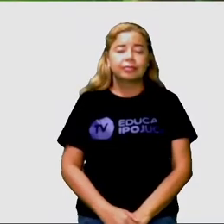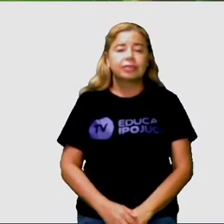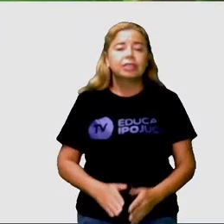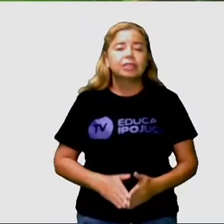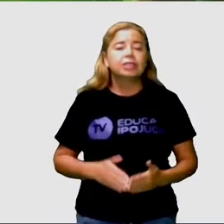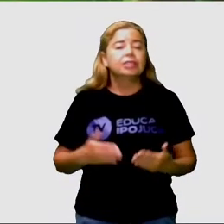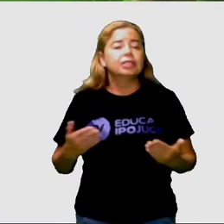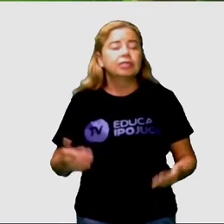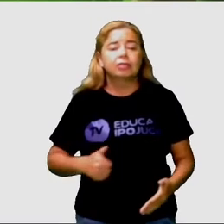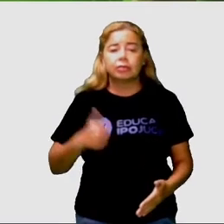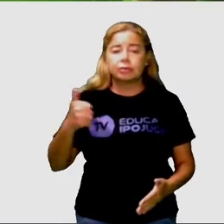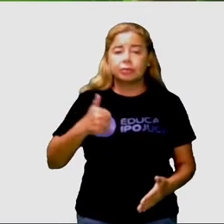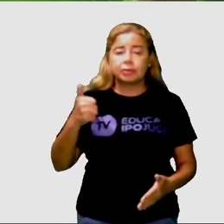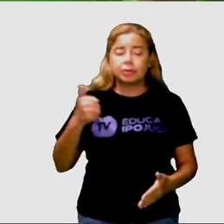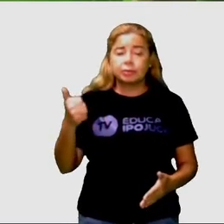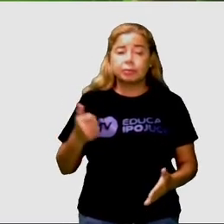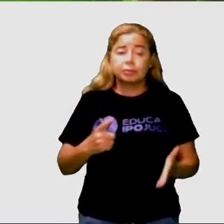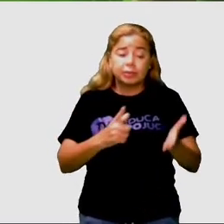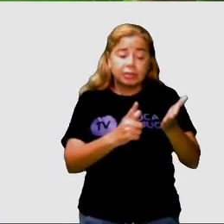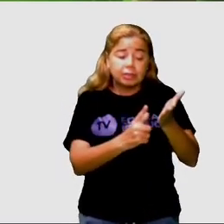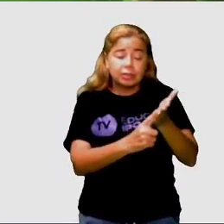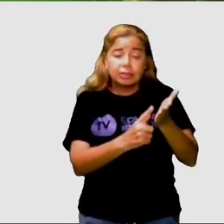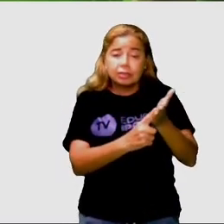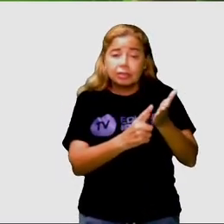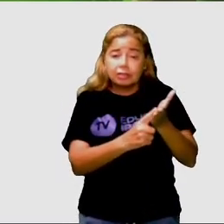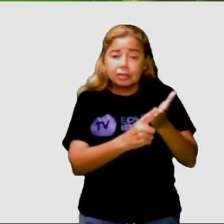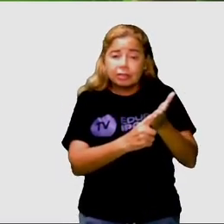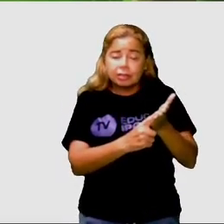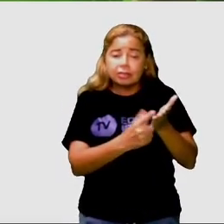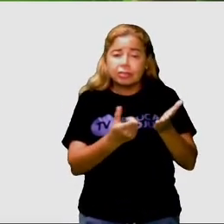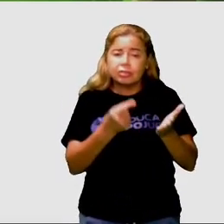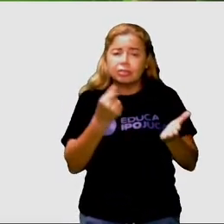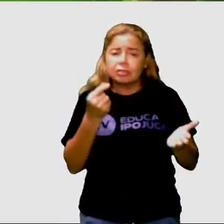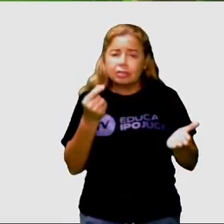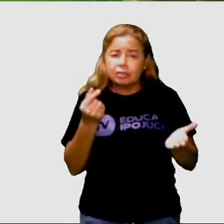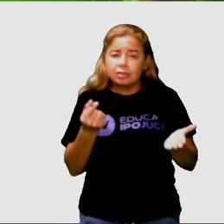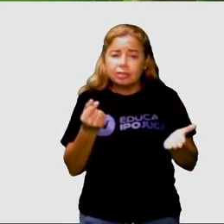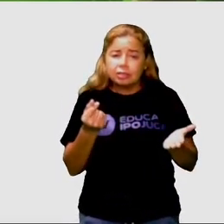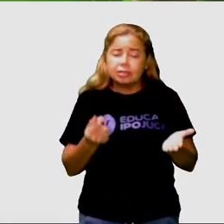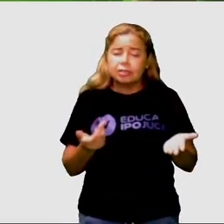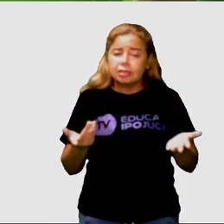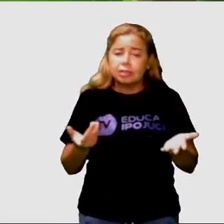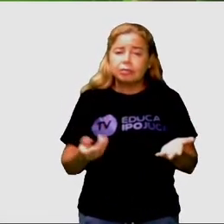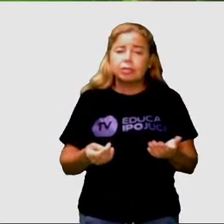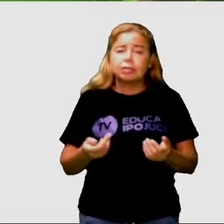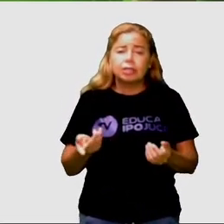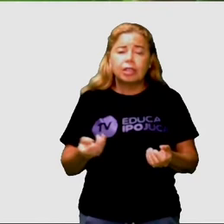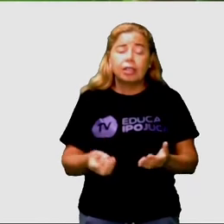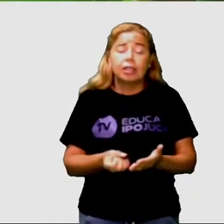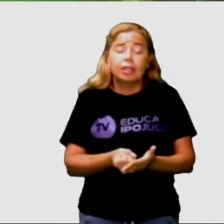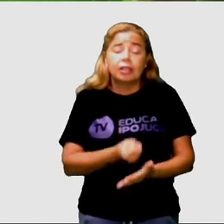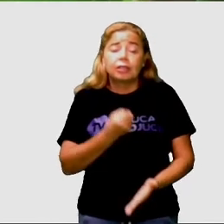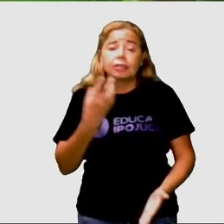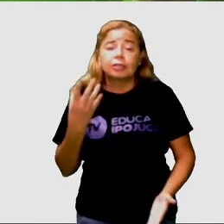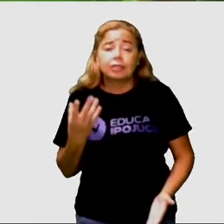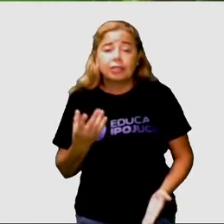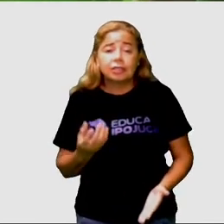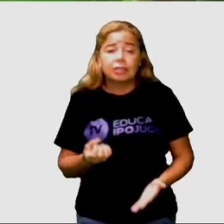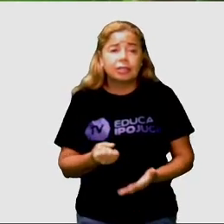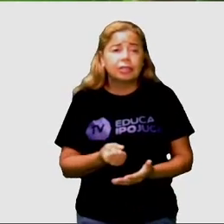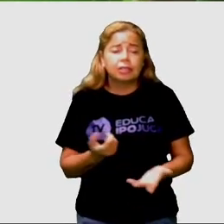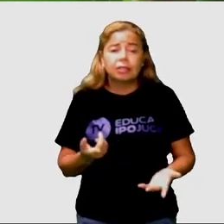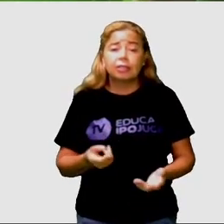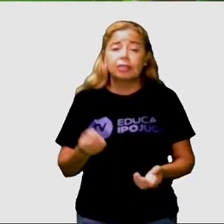As primeiras cédulas de dinheiro surgiram lá na China. Elas eram confeccionadas com as cascas de